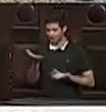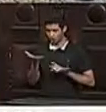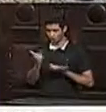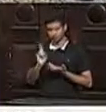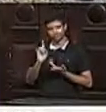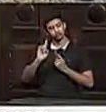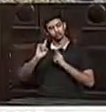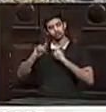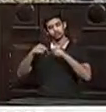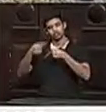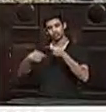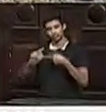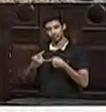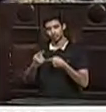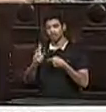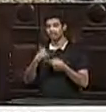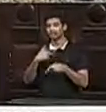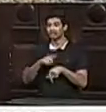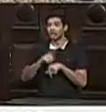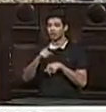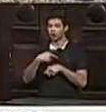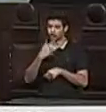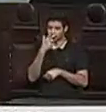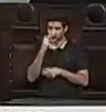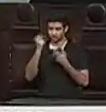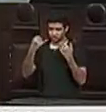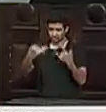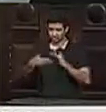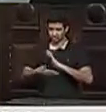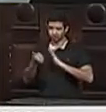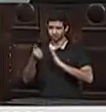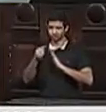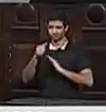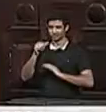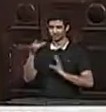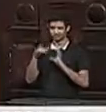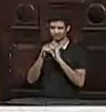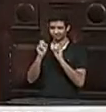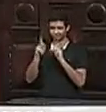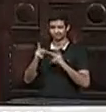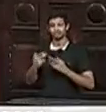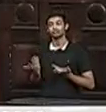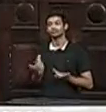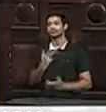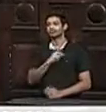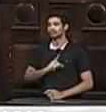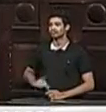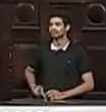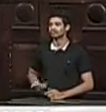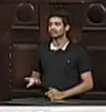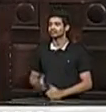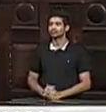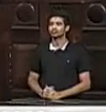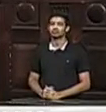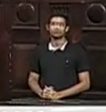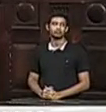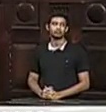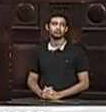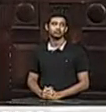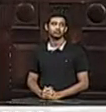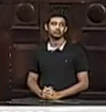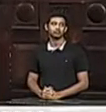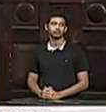parecer, eu também retirarei as emendas. Ok. Paulo Ramos. Senhor presidente, estamos